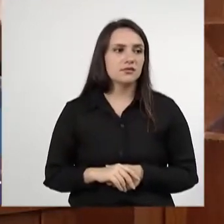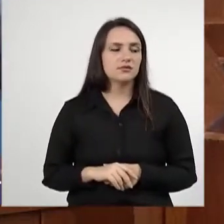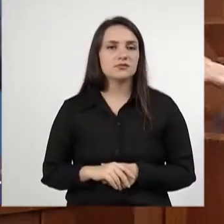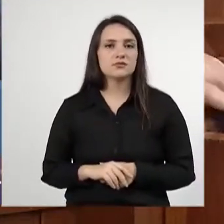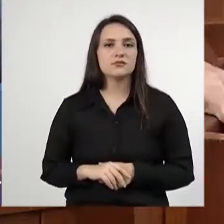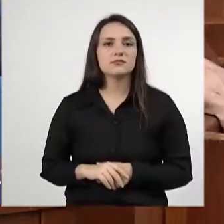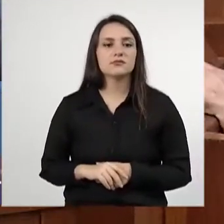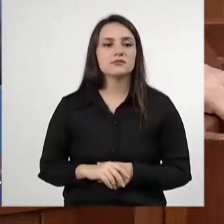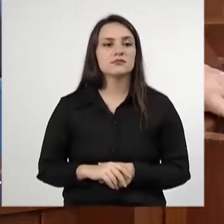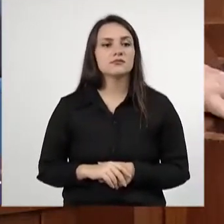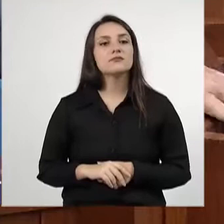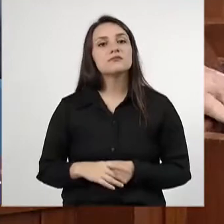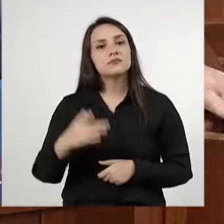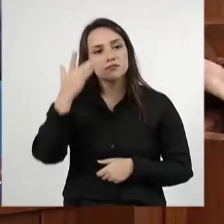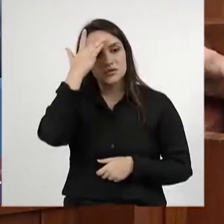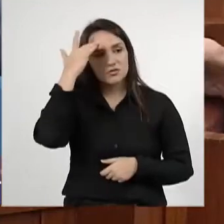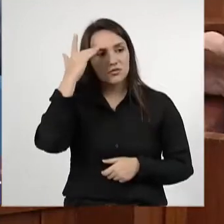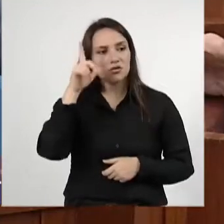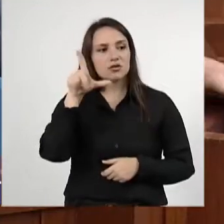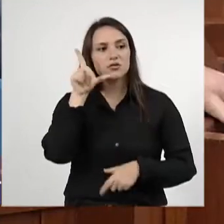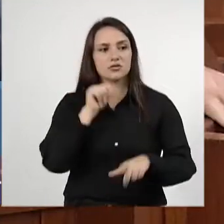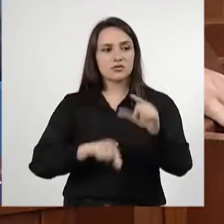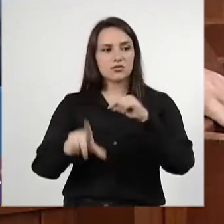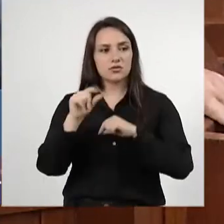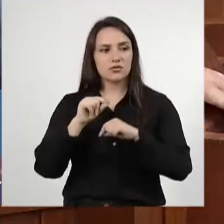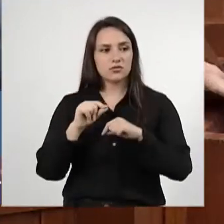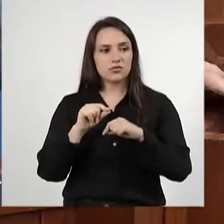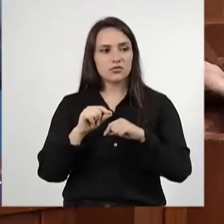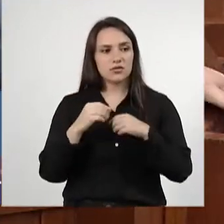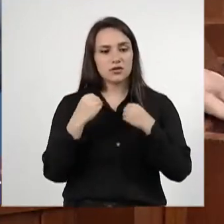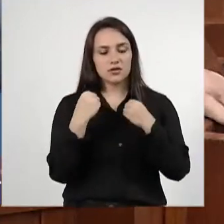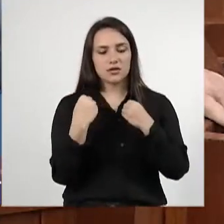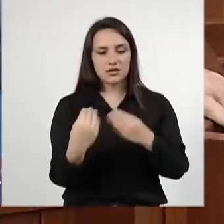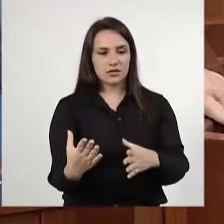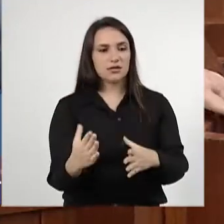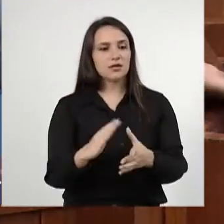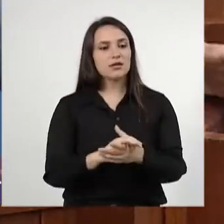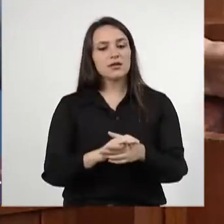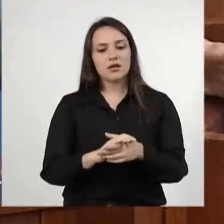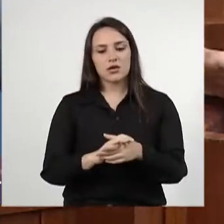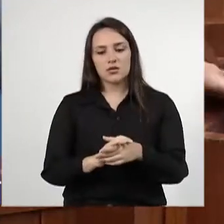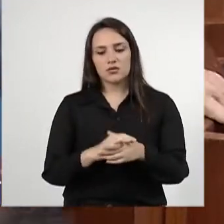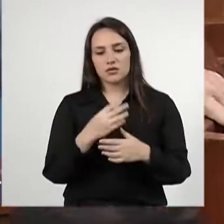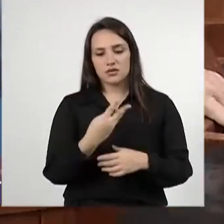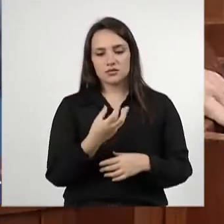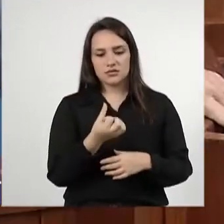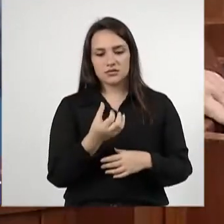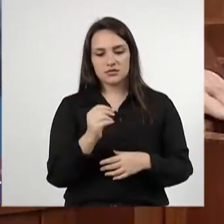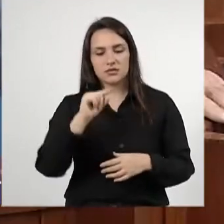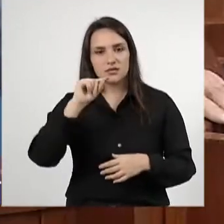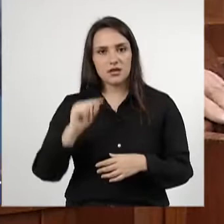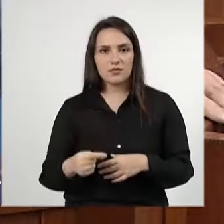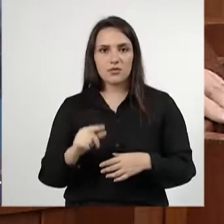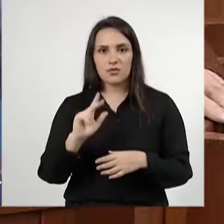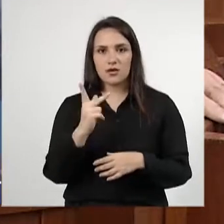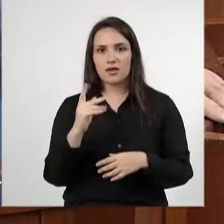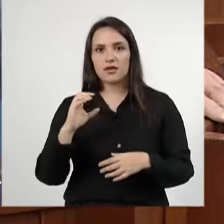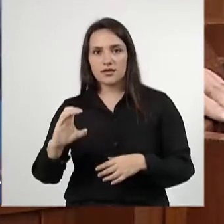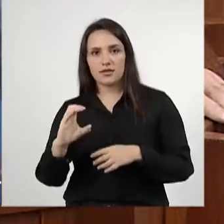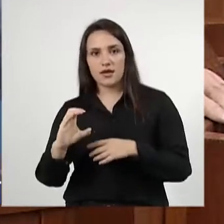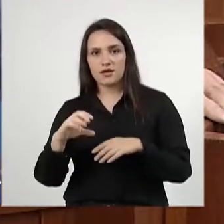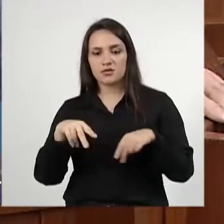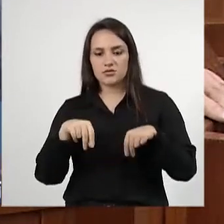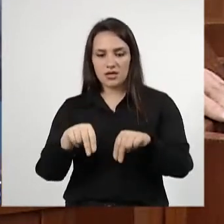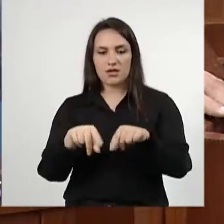quem demarcou a reserva, a colônia agrícola Dourados, 360 mil hectares de terra em 12 mil lotes